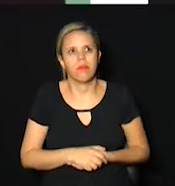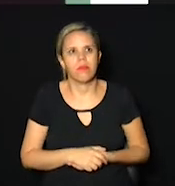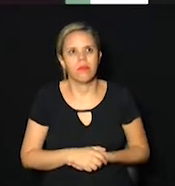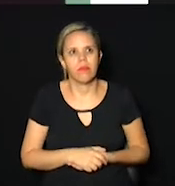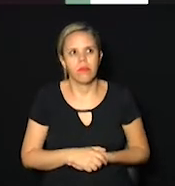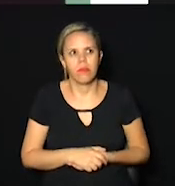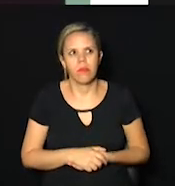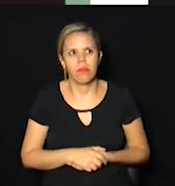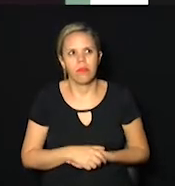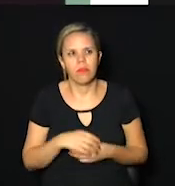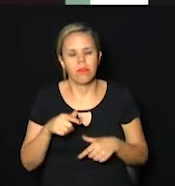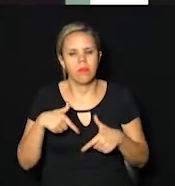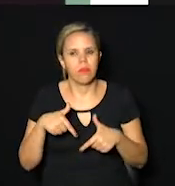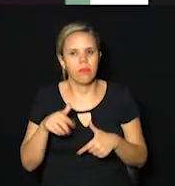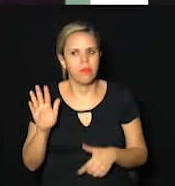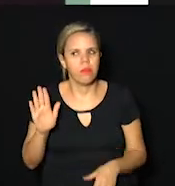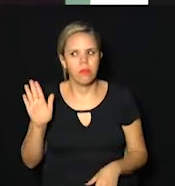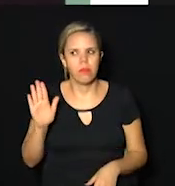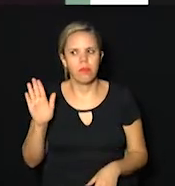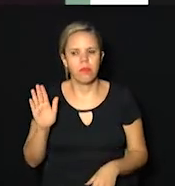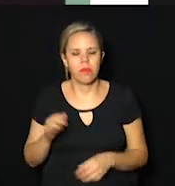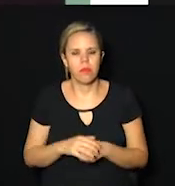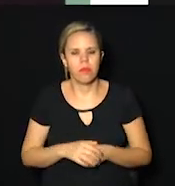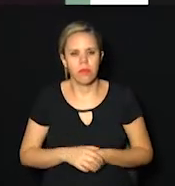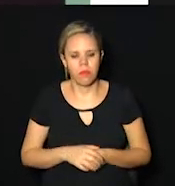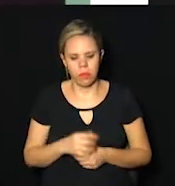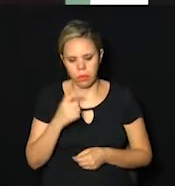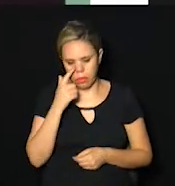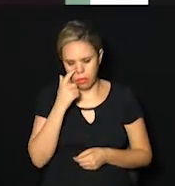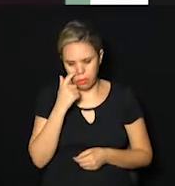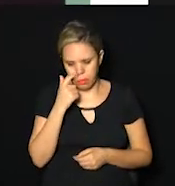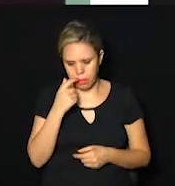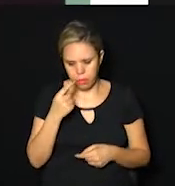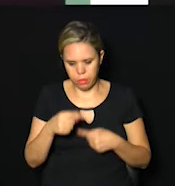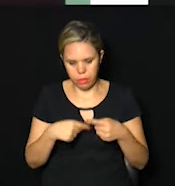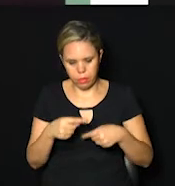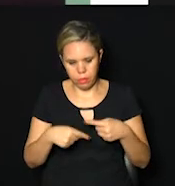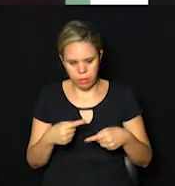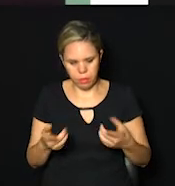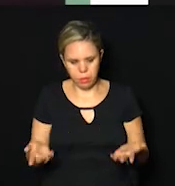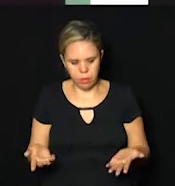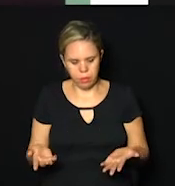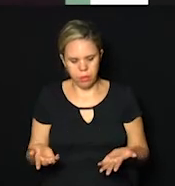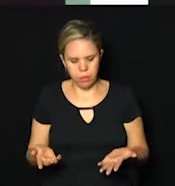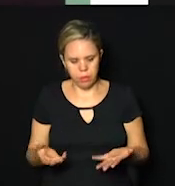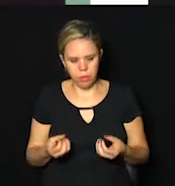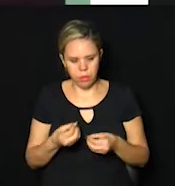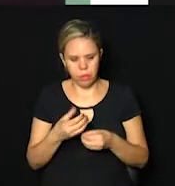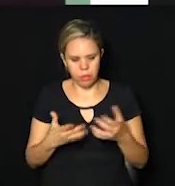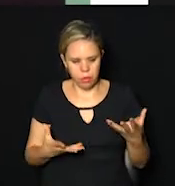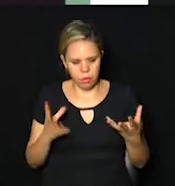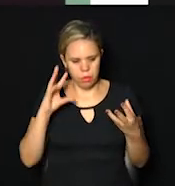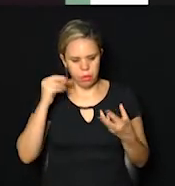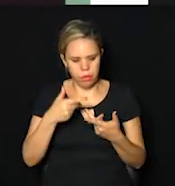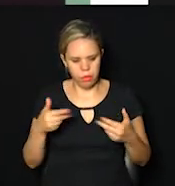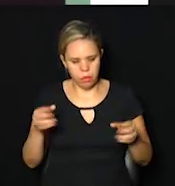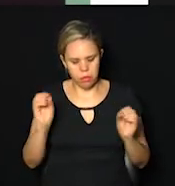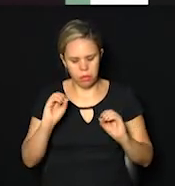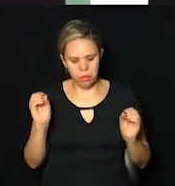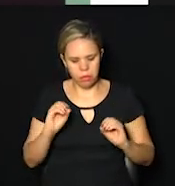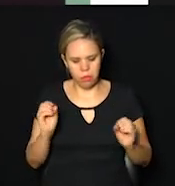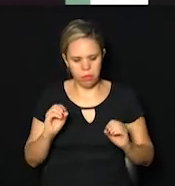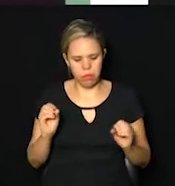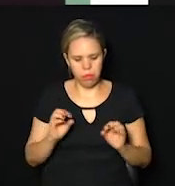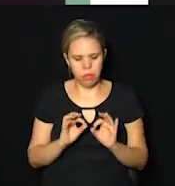ou trabalhar com aquele candidato que enrola demais, que fala um monte de coisas e você não entende nada. E principalmente você